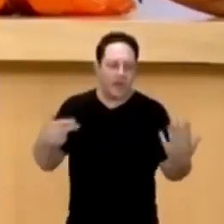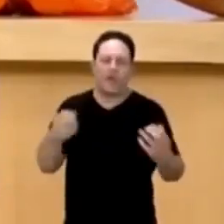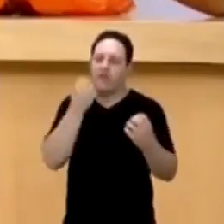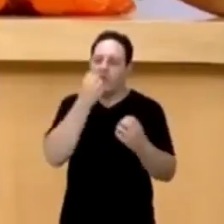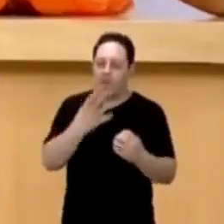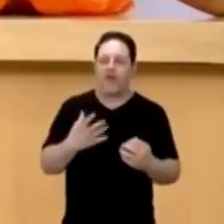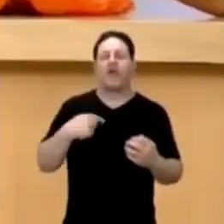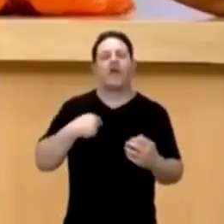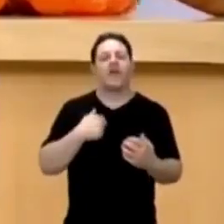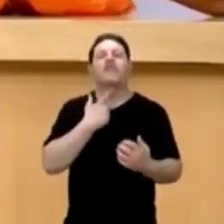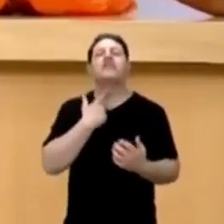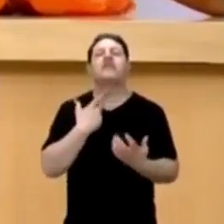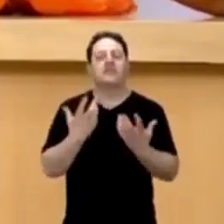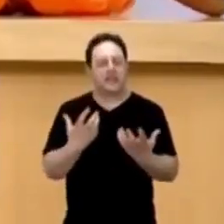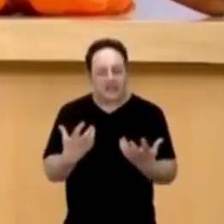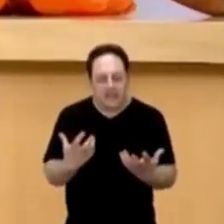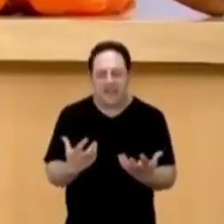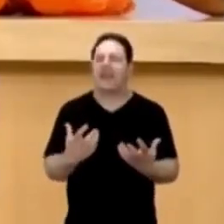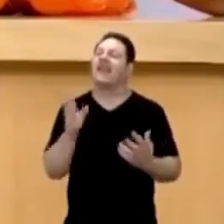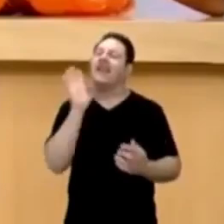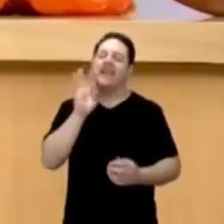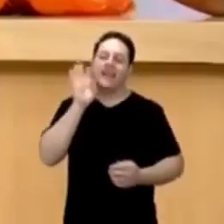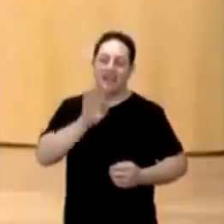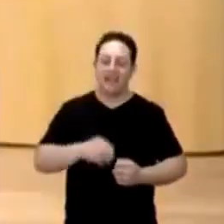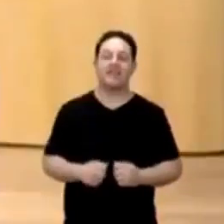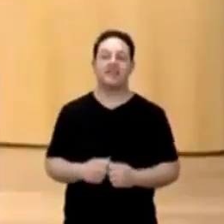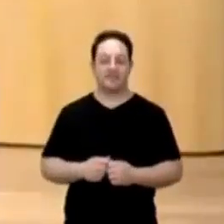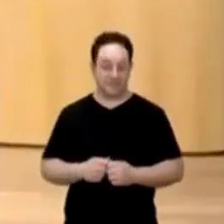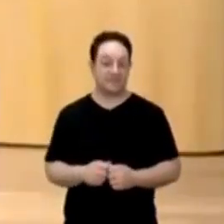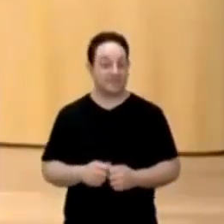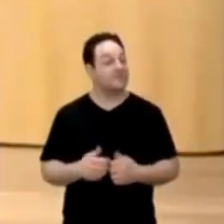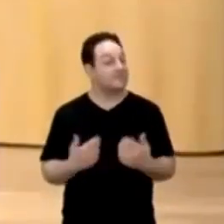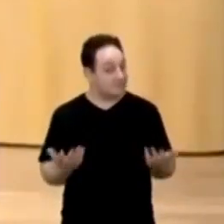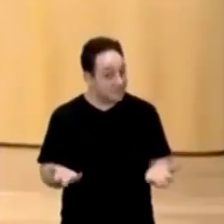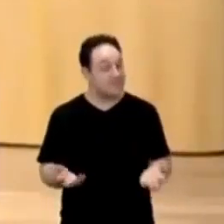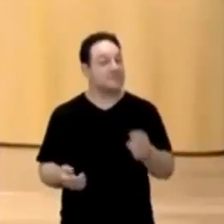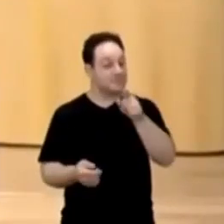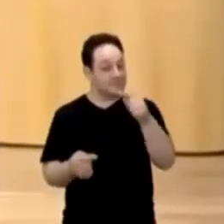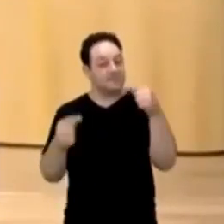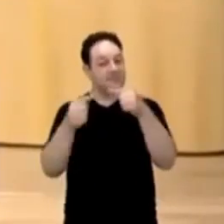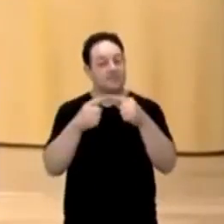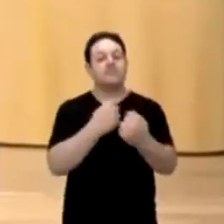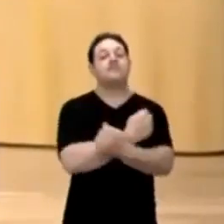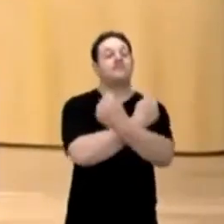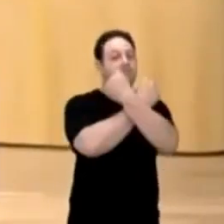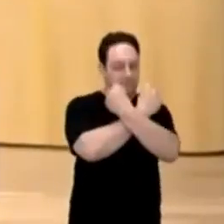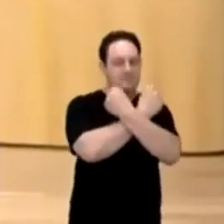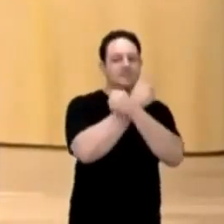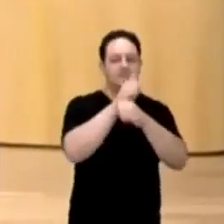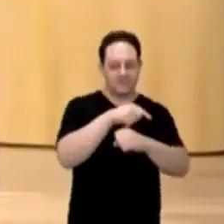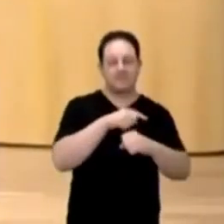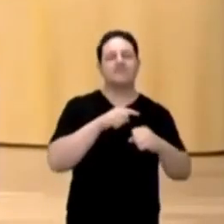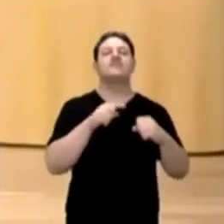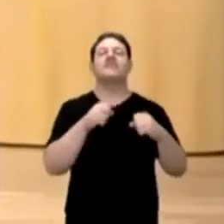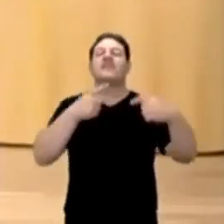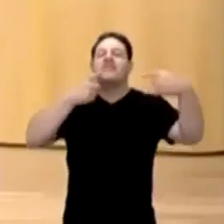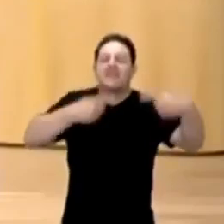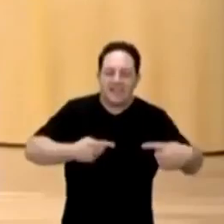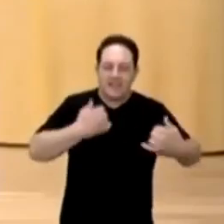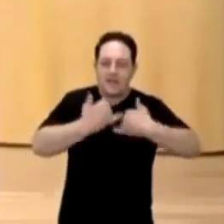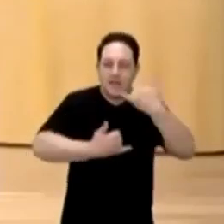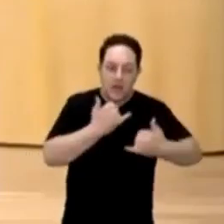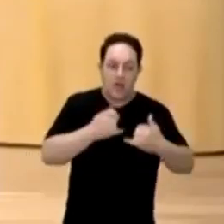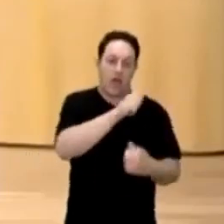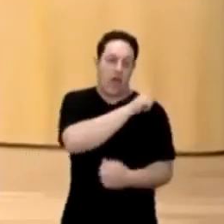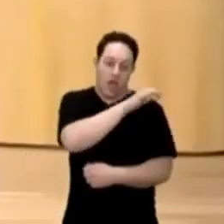com grafite, muito legal! É, isso aí foi na Gincana X, que foi uma mobilização dos